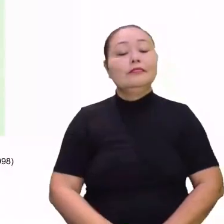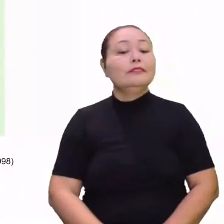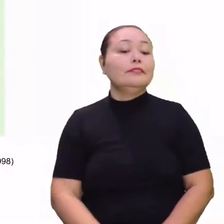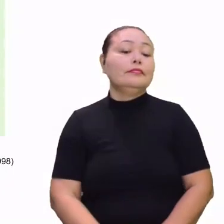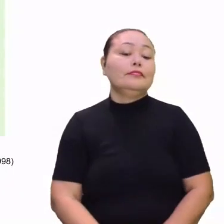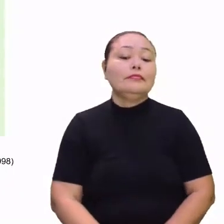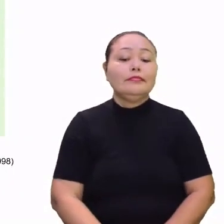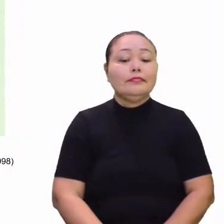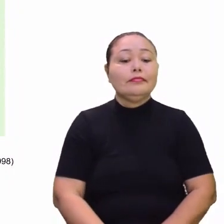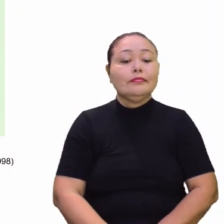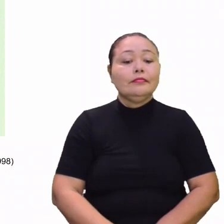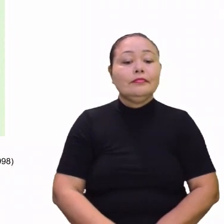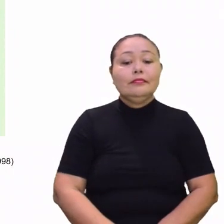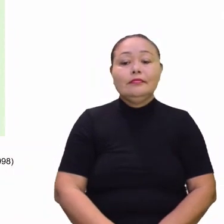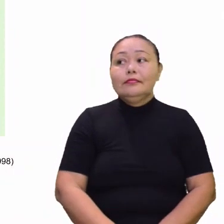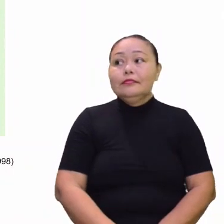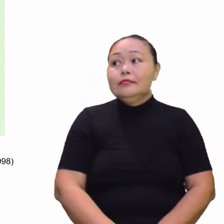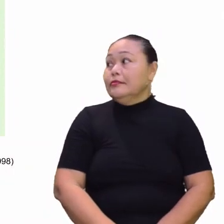quadro?